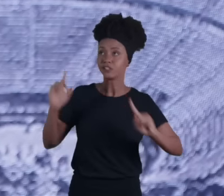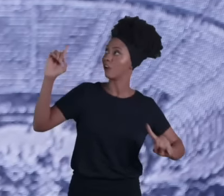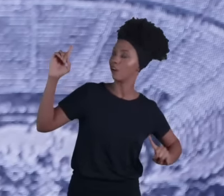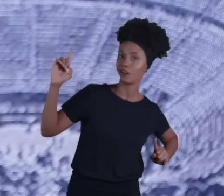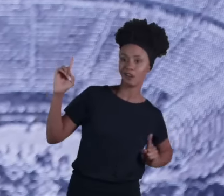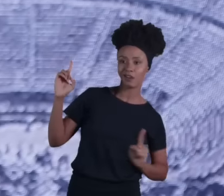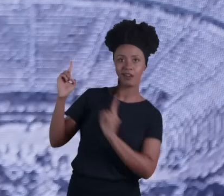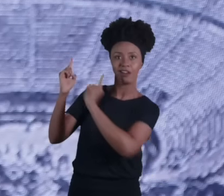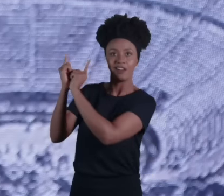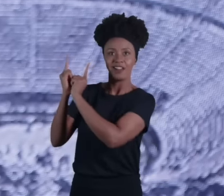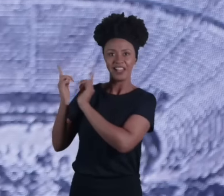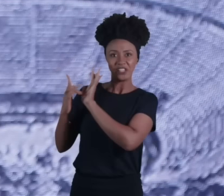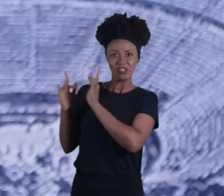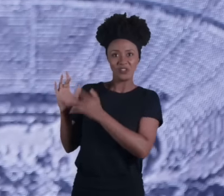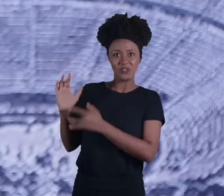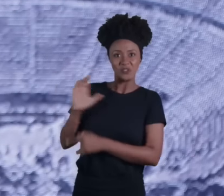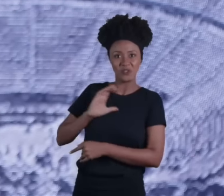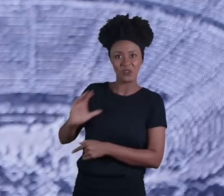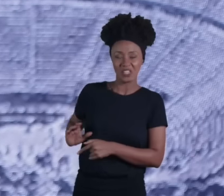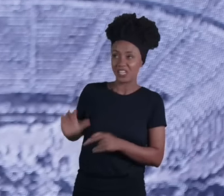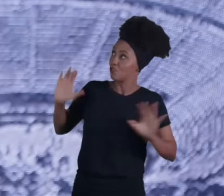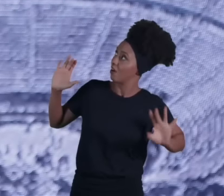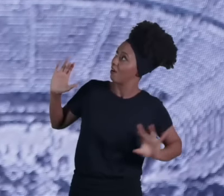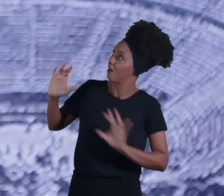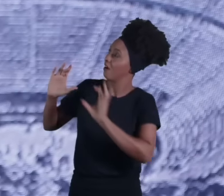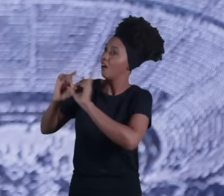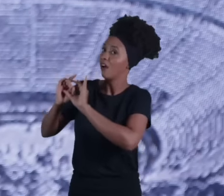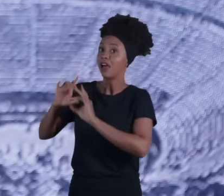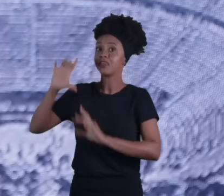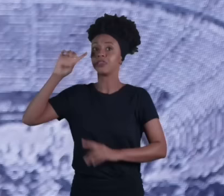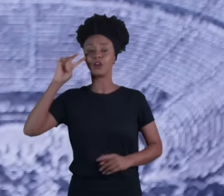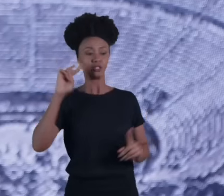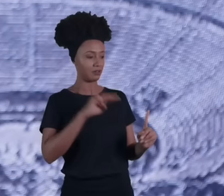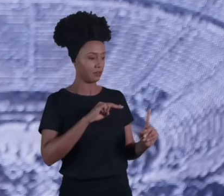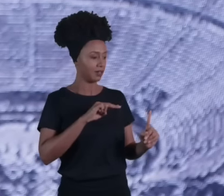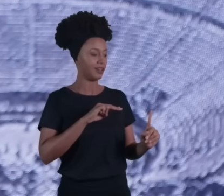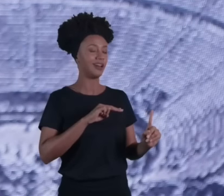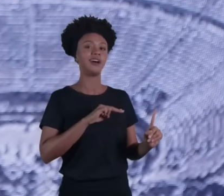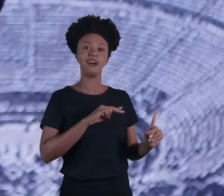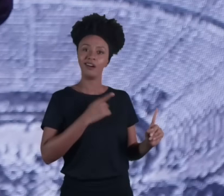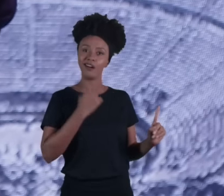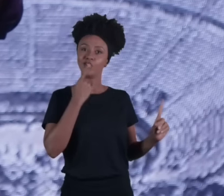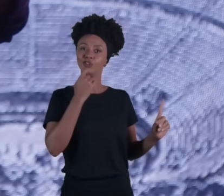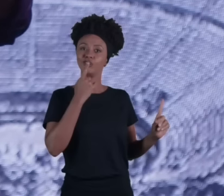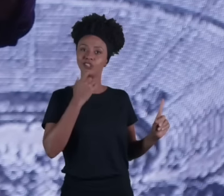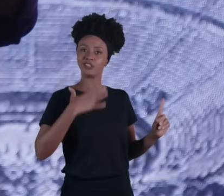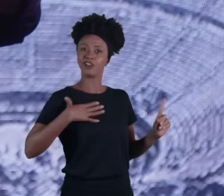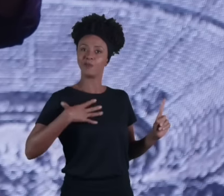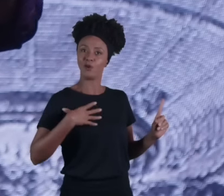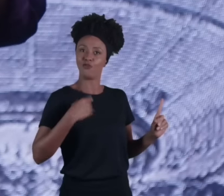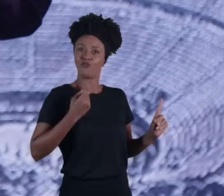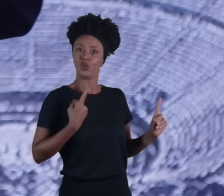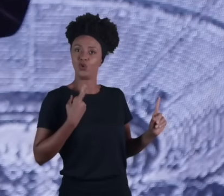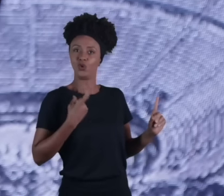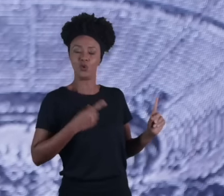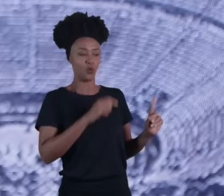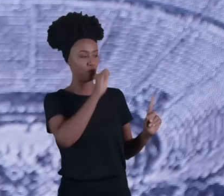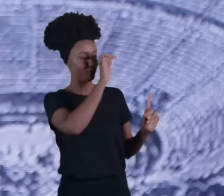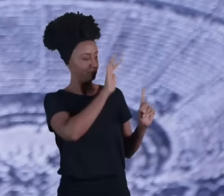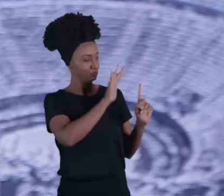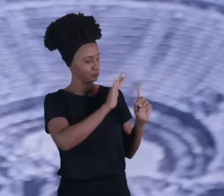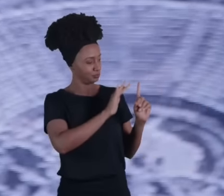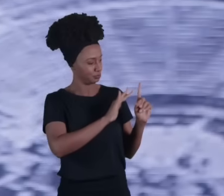quando Deus olha, Ele vê o sangue do Seu Filho sobre a tua vida e cobrindo os